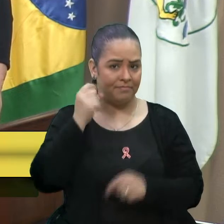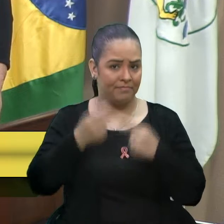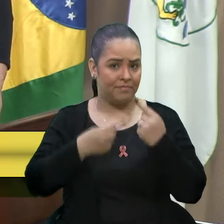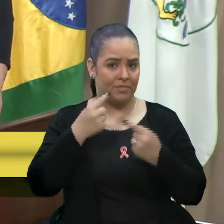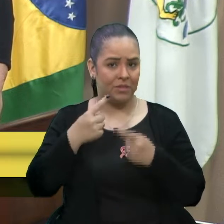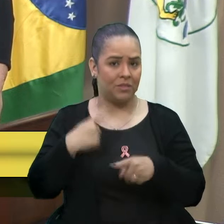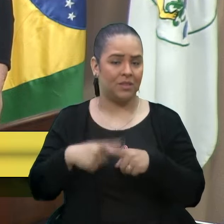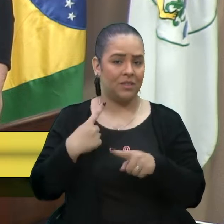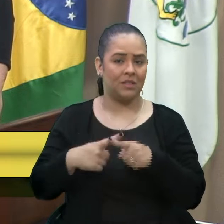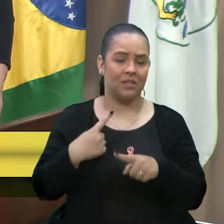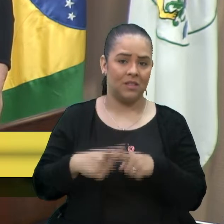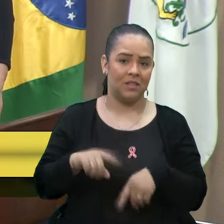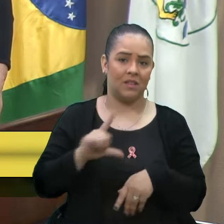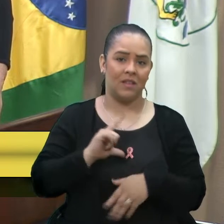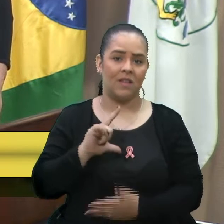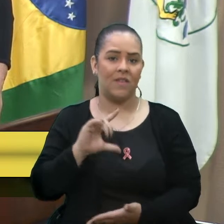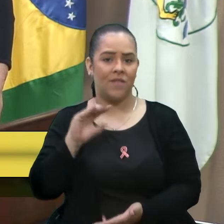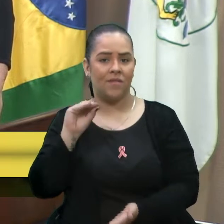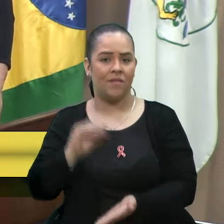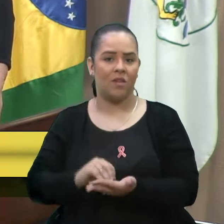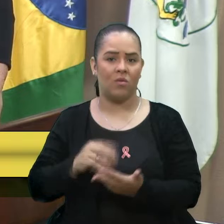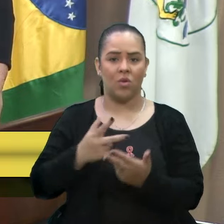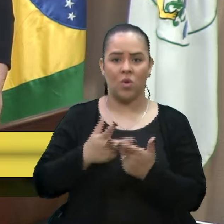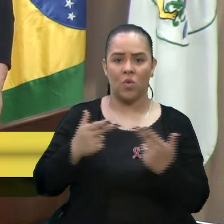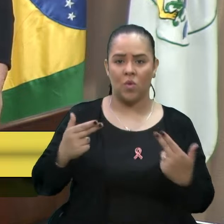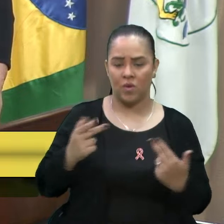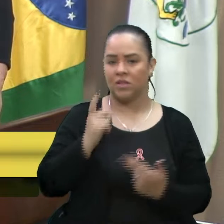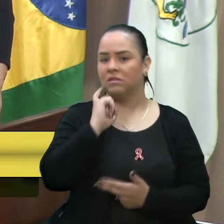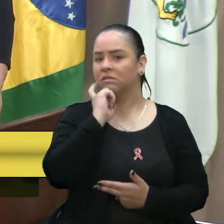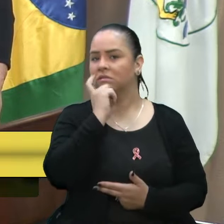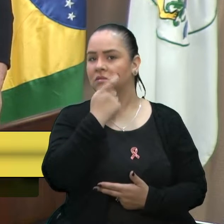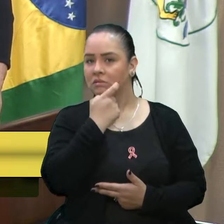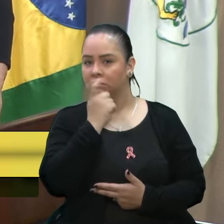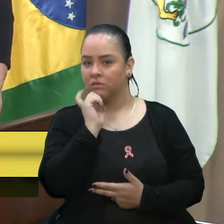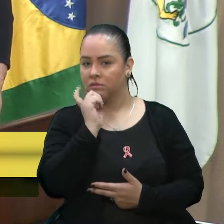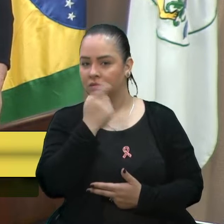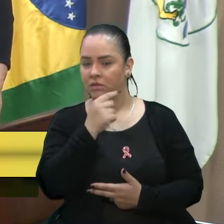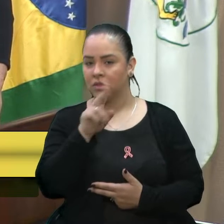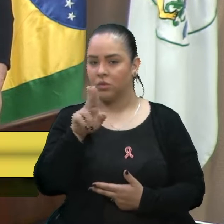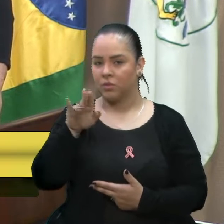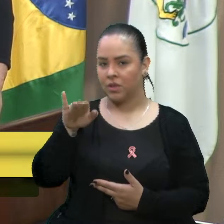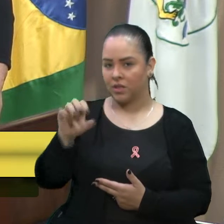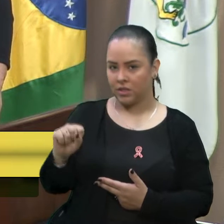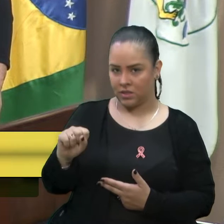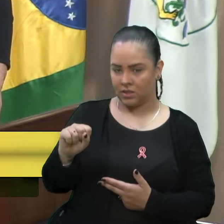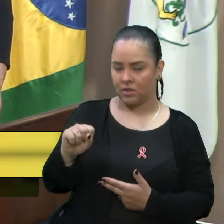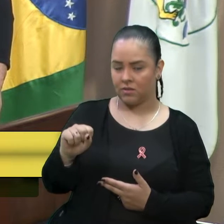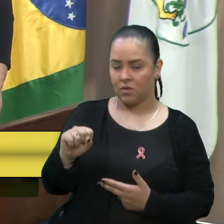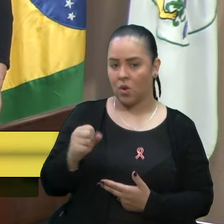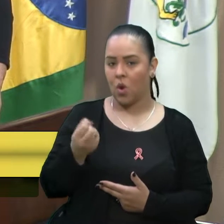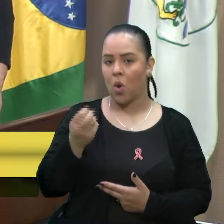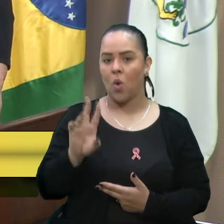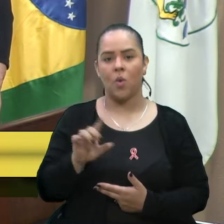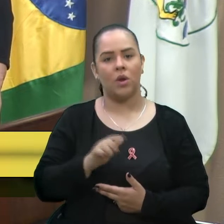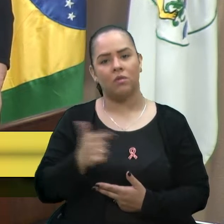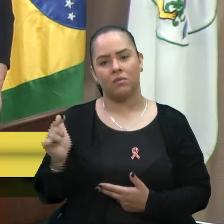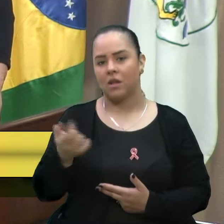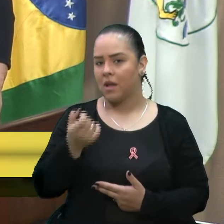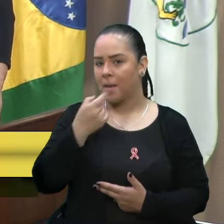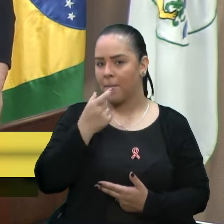Muitas vezes, quando falta o material odontológico para o atendimento lá na UBS, ou quando não tem o